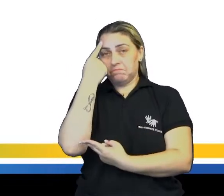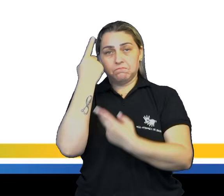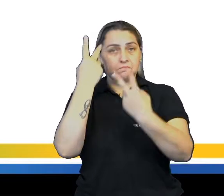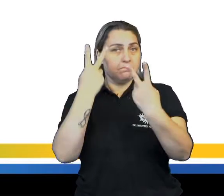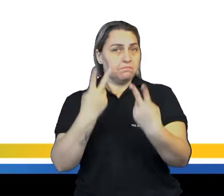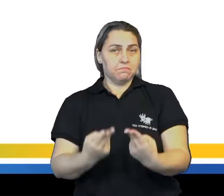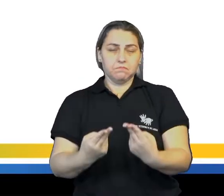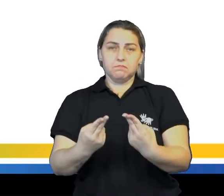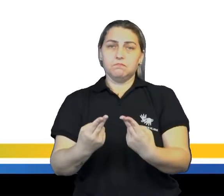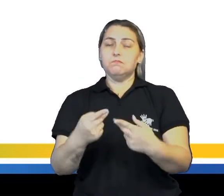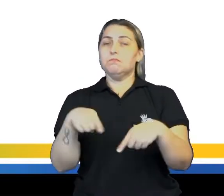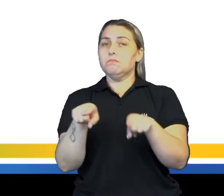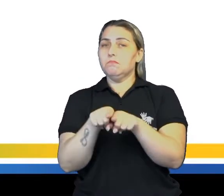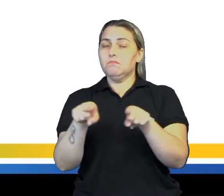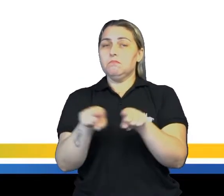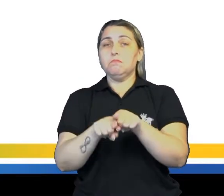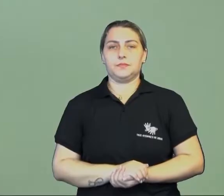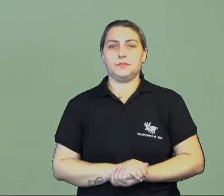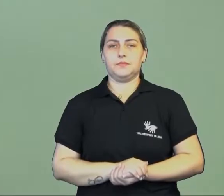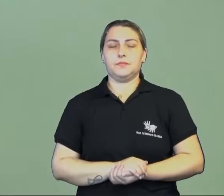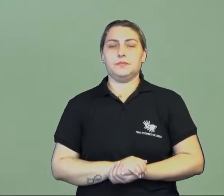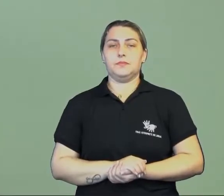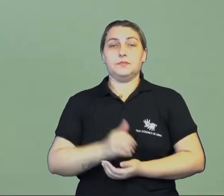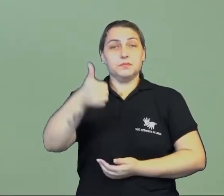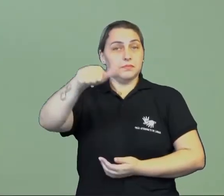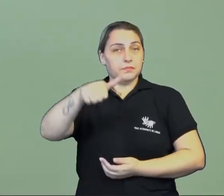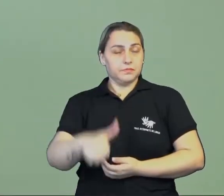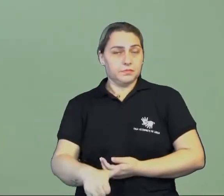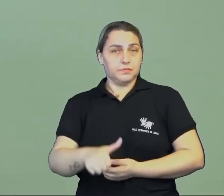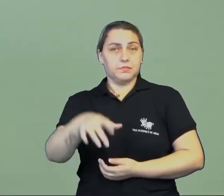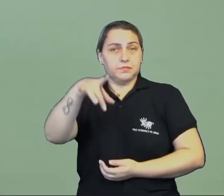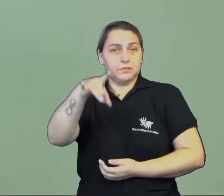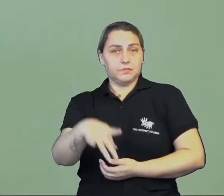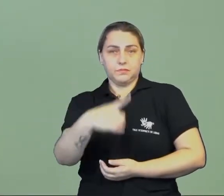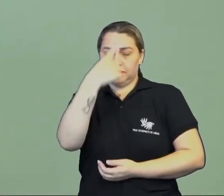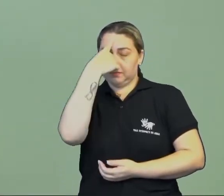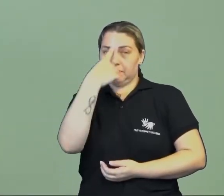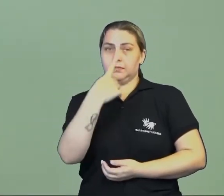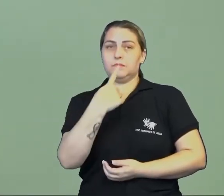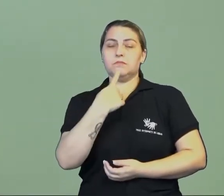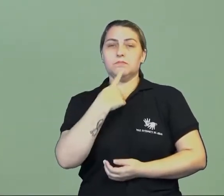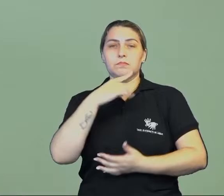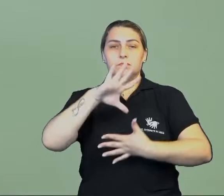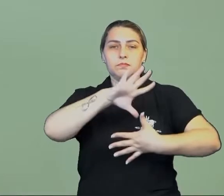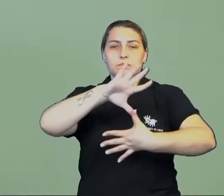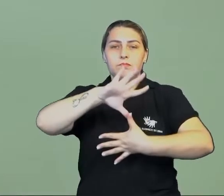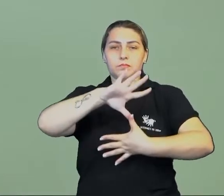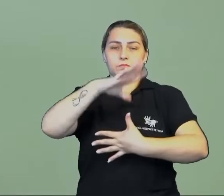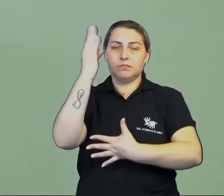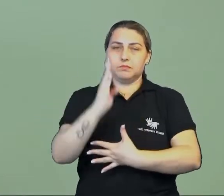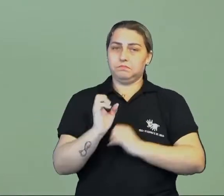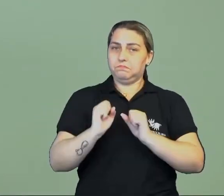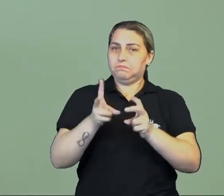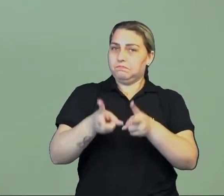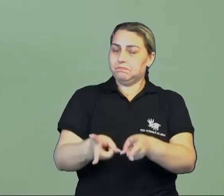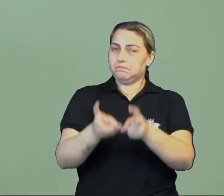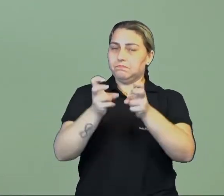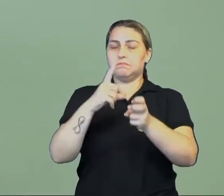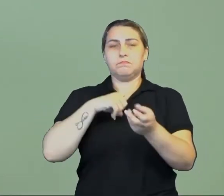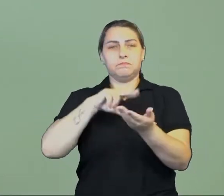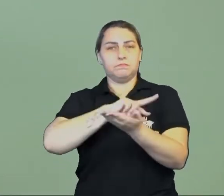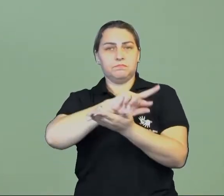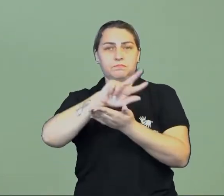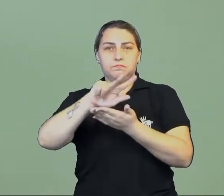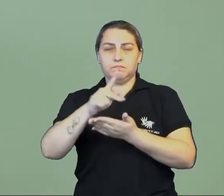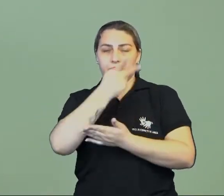mesmo jeito e não age da mesma forma. Analisando a nossa última imagem, daquele mapa do Brasil, podemos perceber que existem